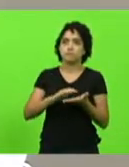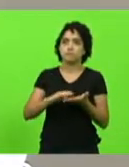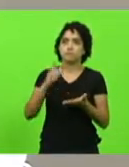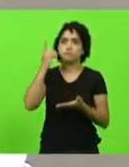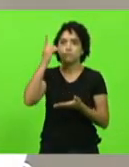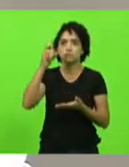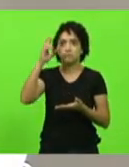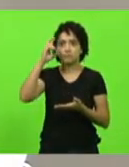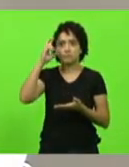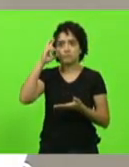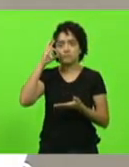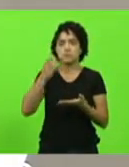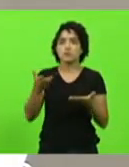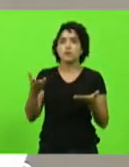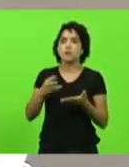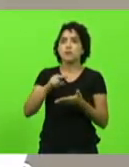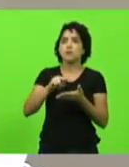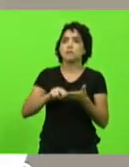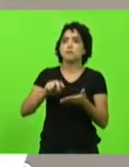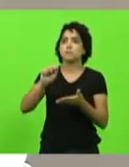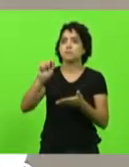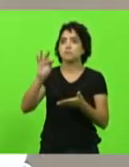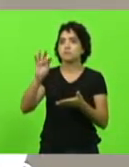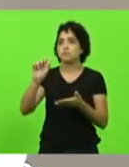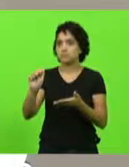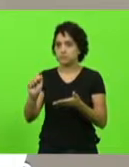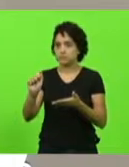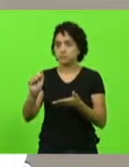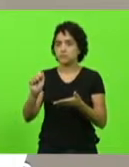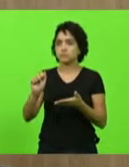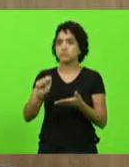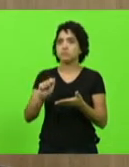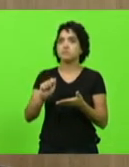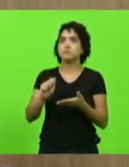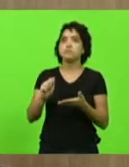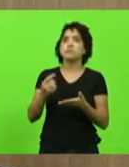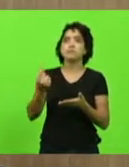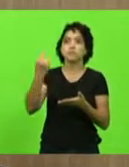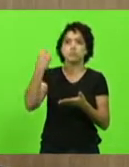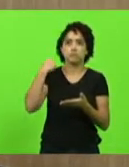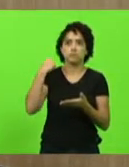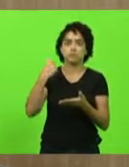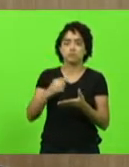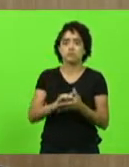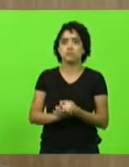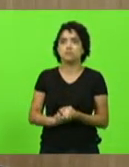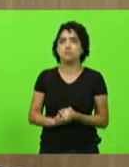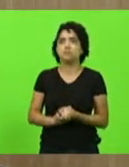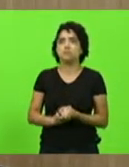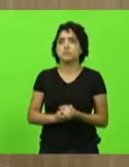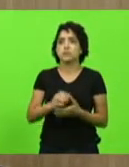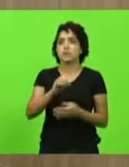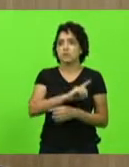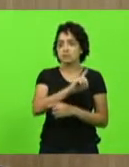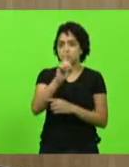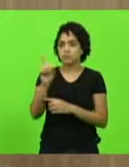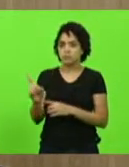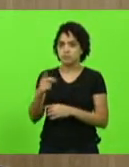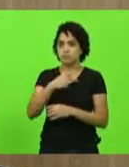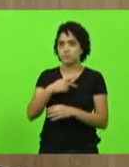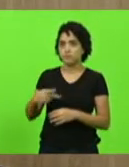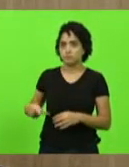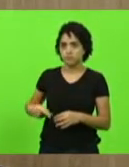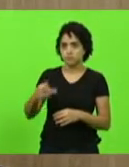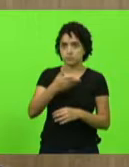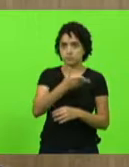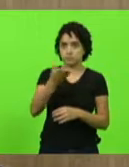Ricardo Alba para proceder à leitura da ata da última sessão. Bom dia, senhor presidente, colegas